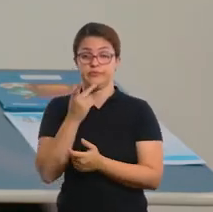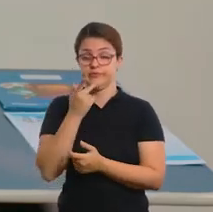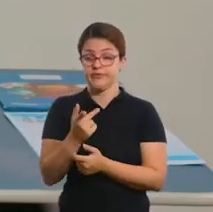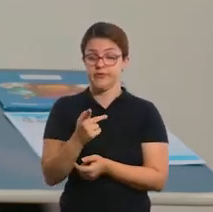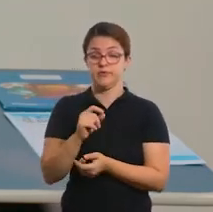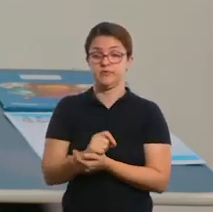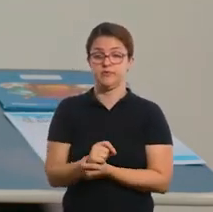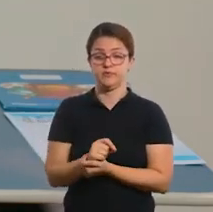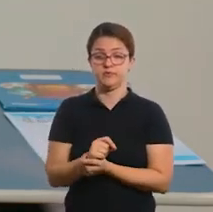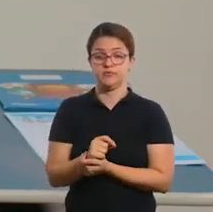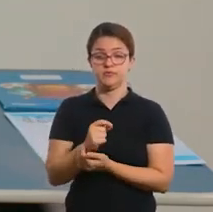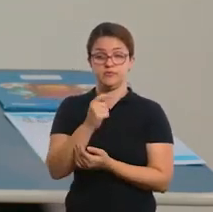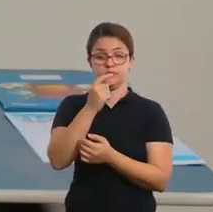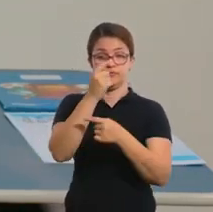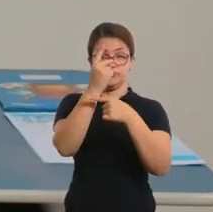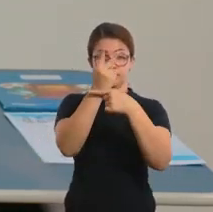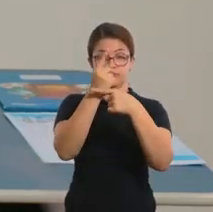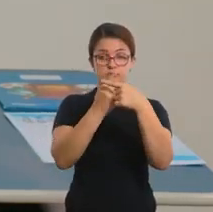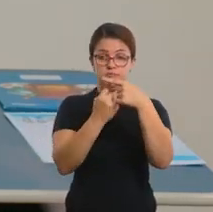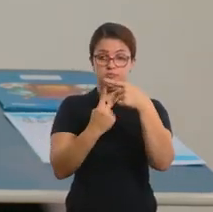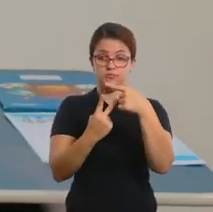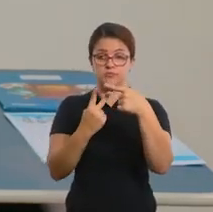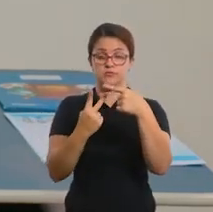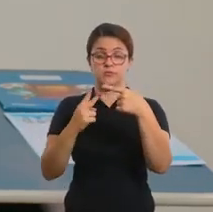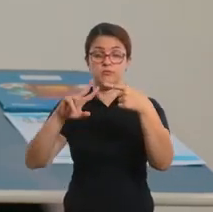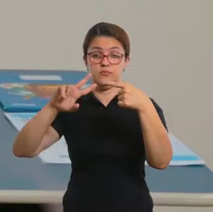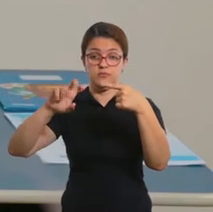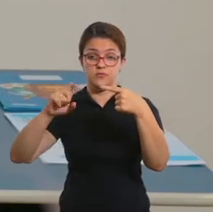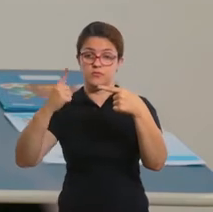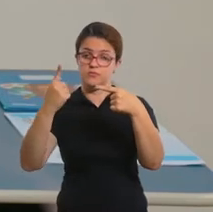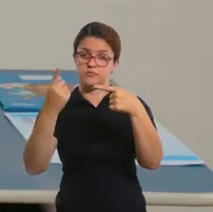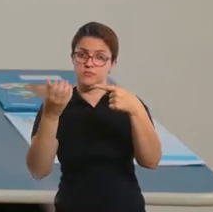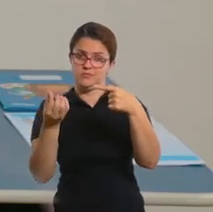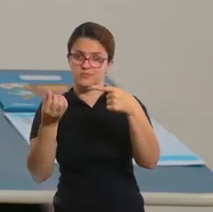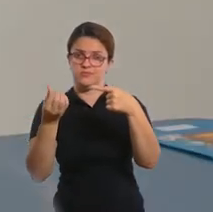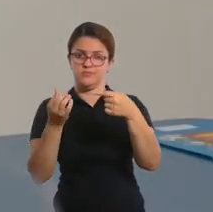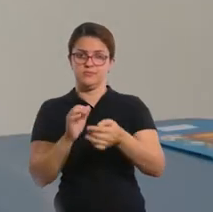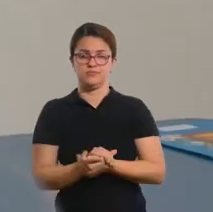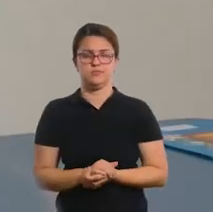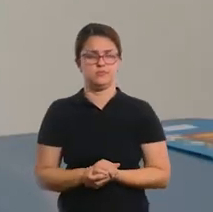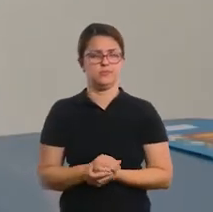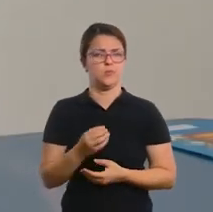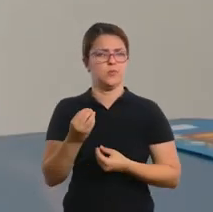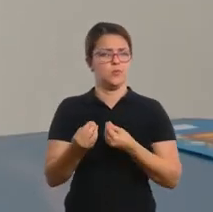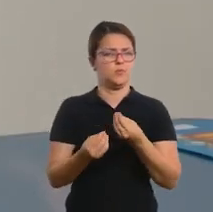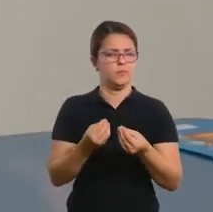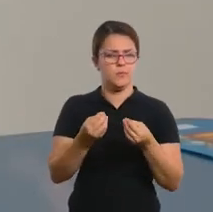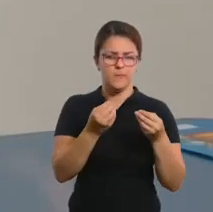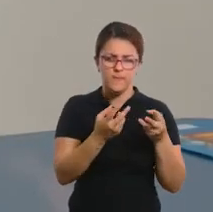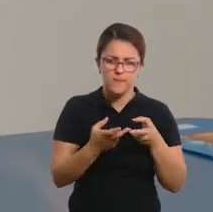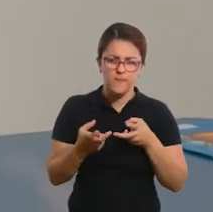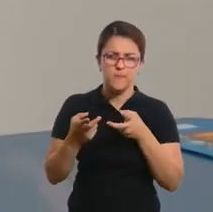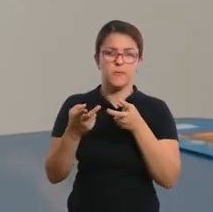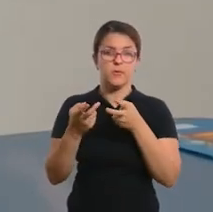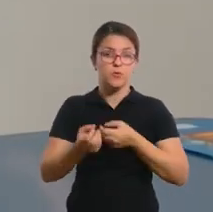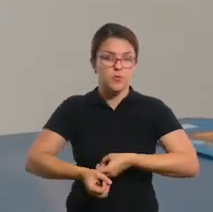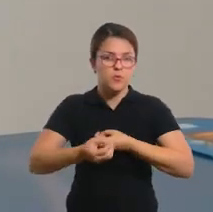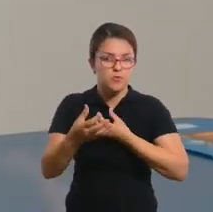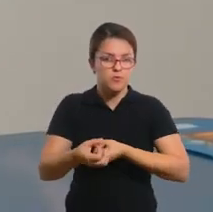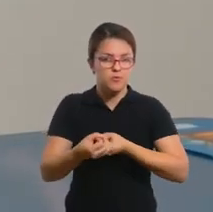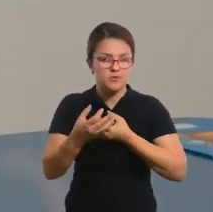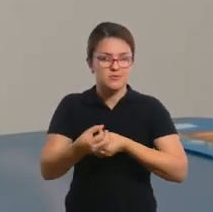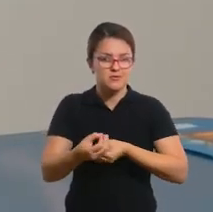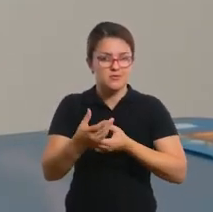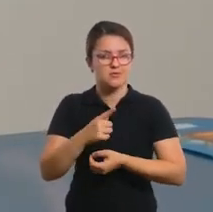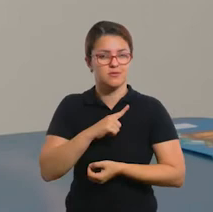dizer que 2/12 é equivalente a 1/6. Agora, com base nessas informações,